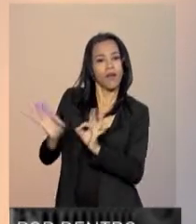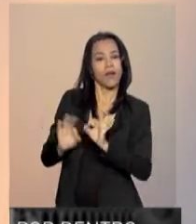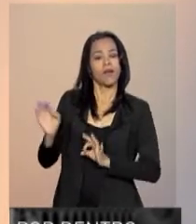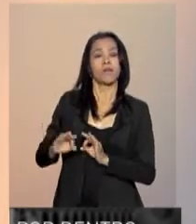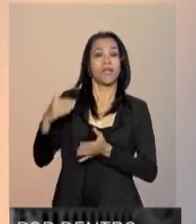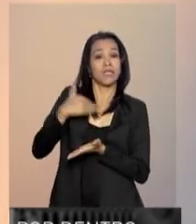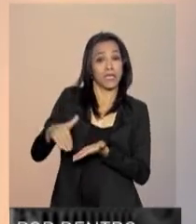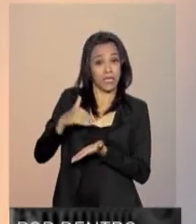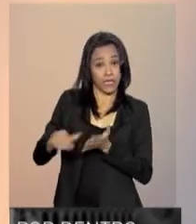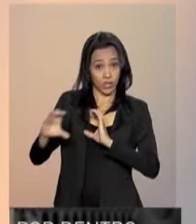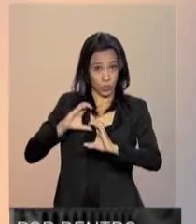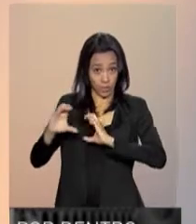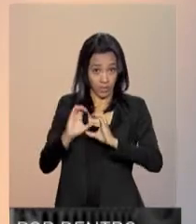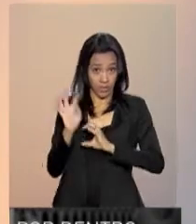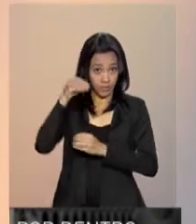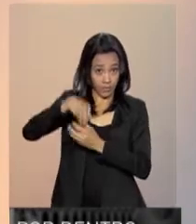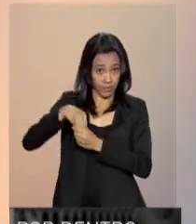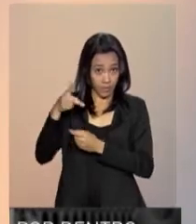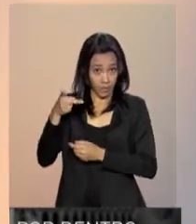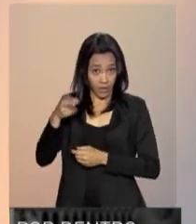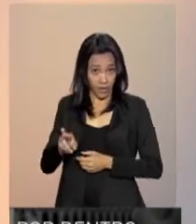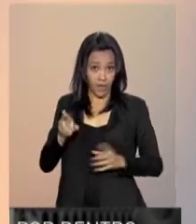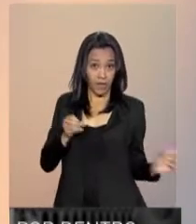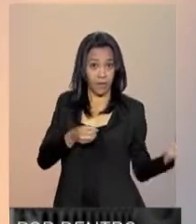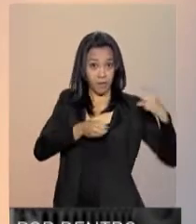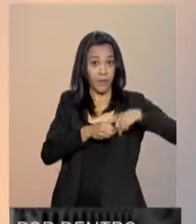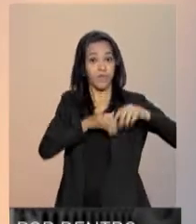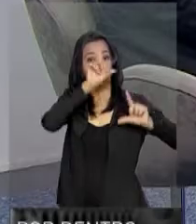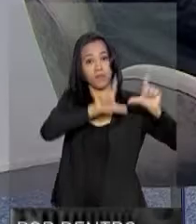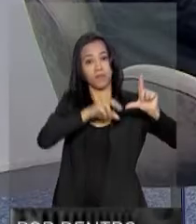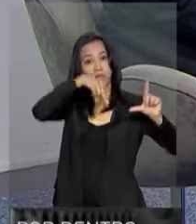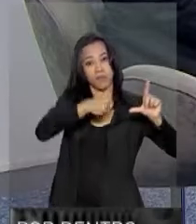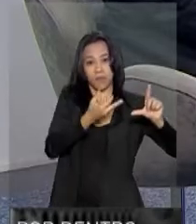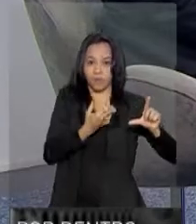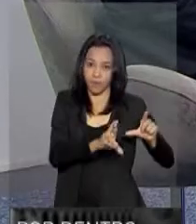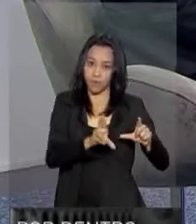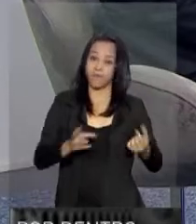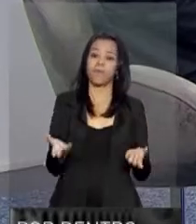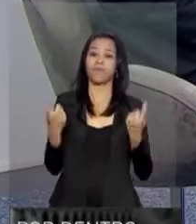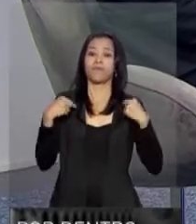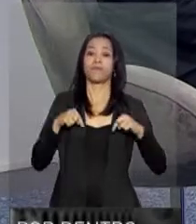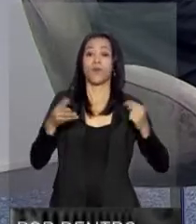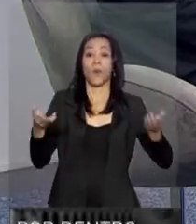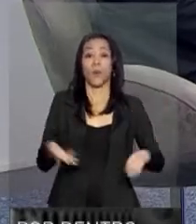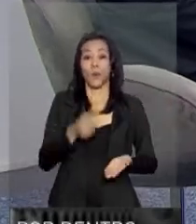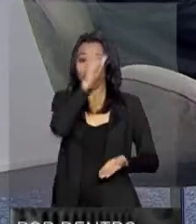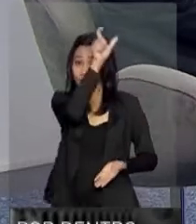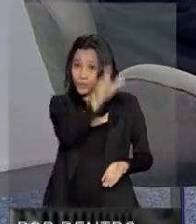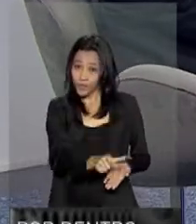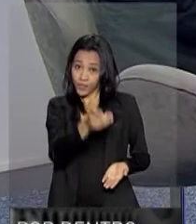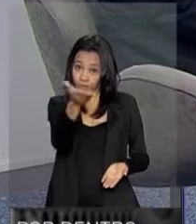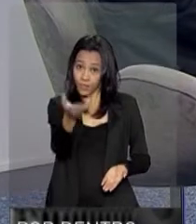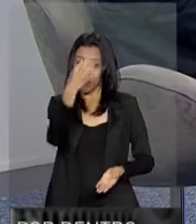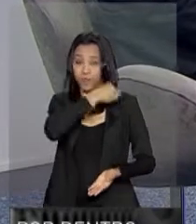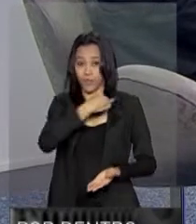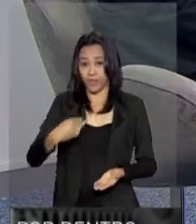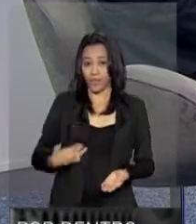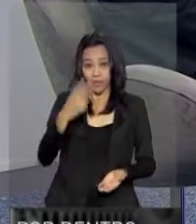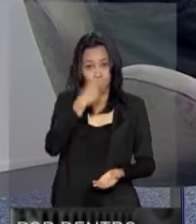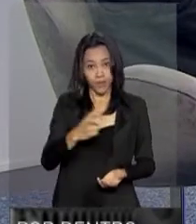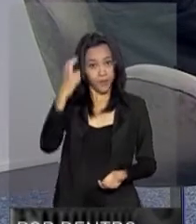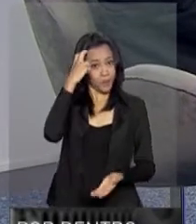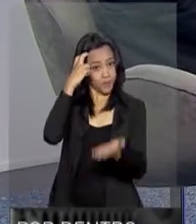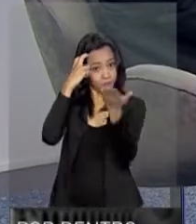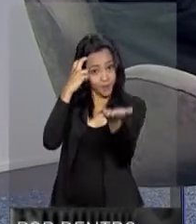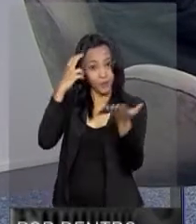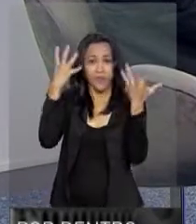social da presidência da república em parceria com a nbr nosso convidado de hoje o ministro da cultura sérgio sá leitão e nós